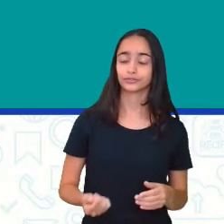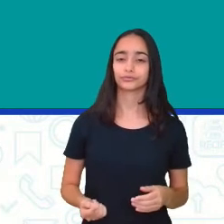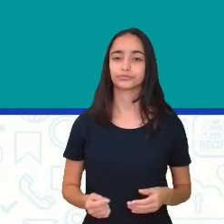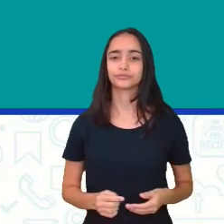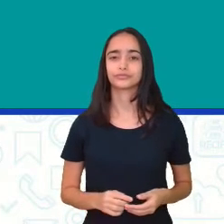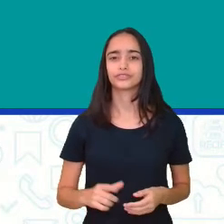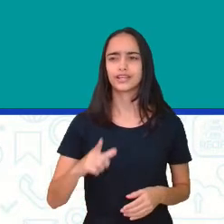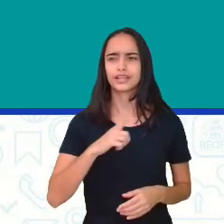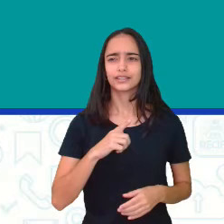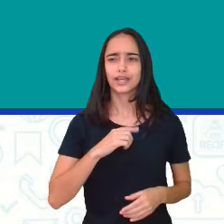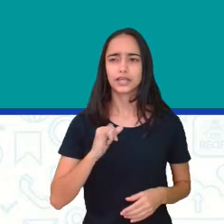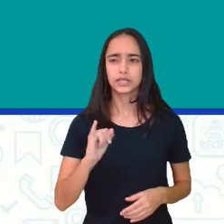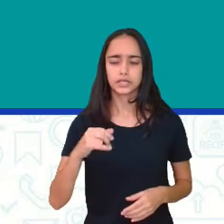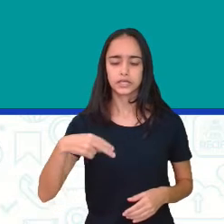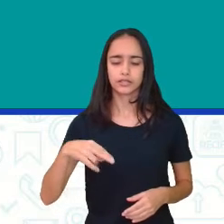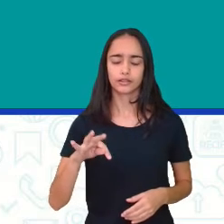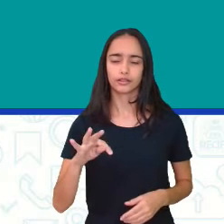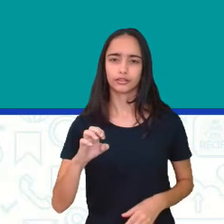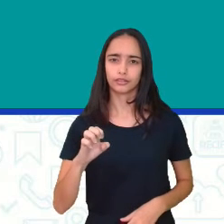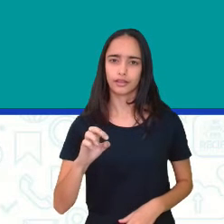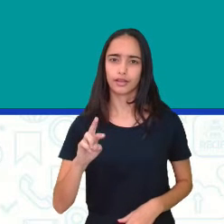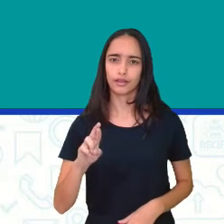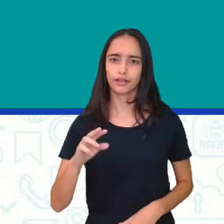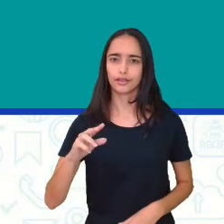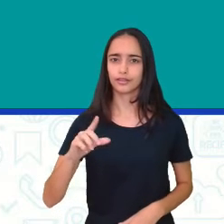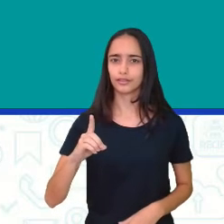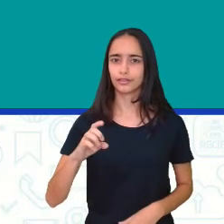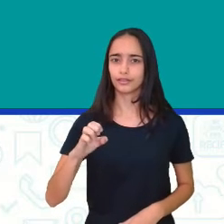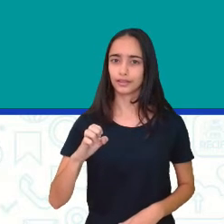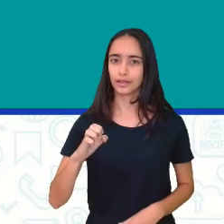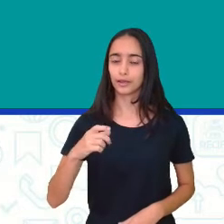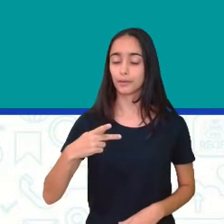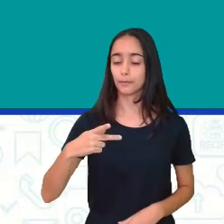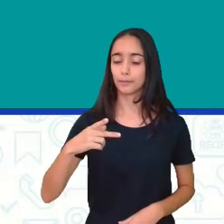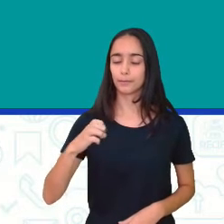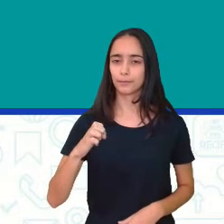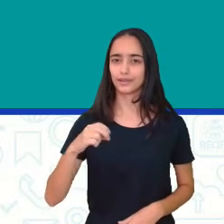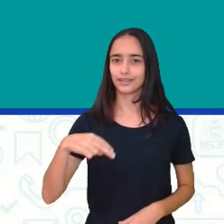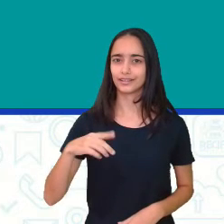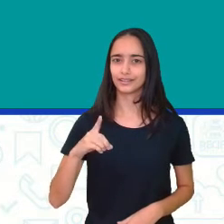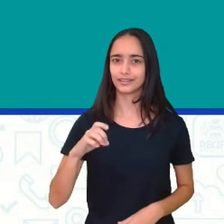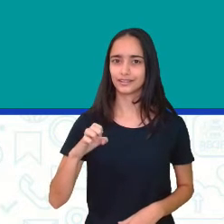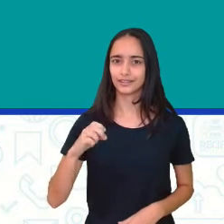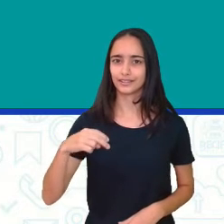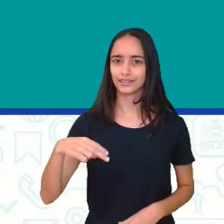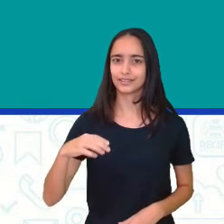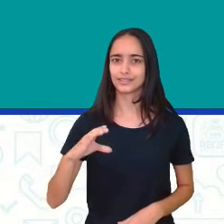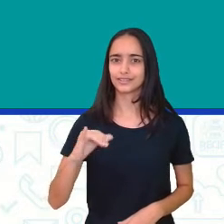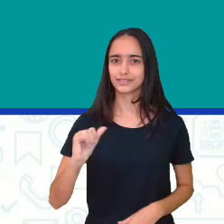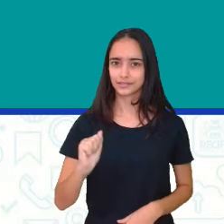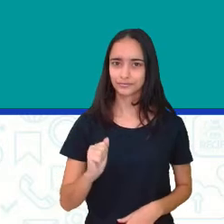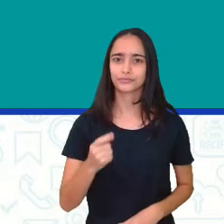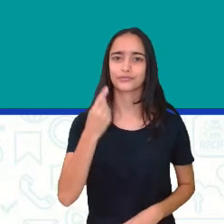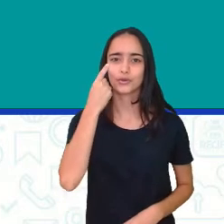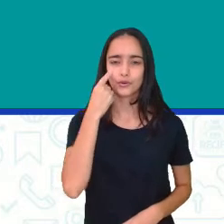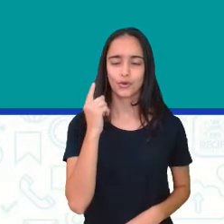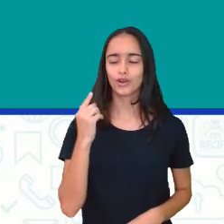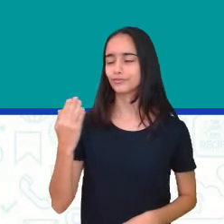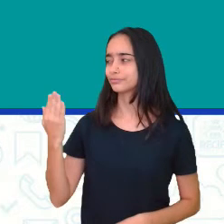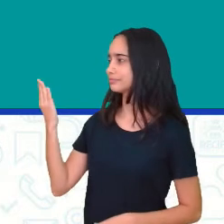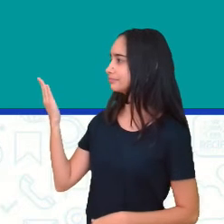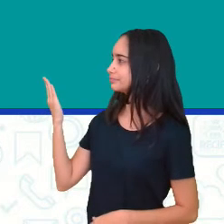a interdependência aí entre volume e intensidade, tá?